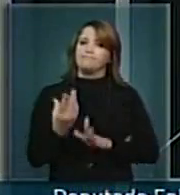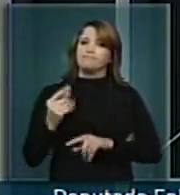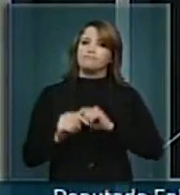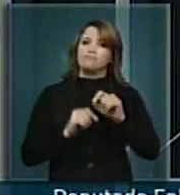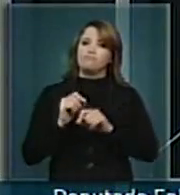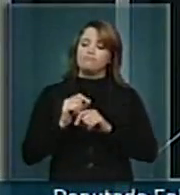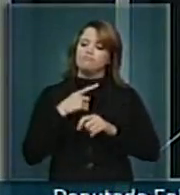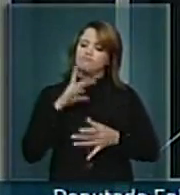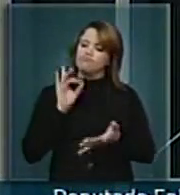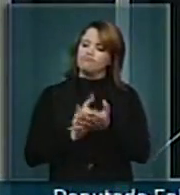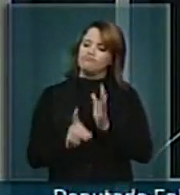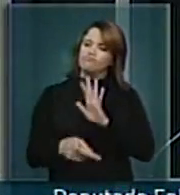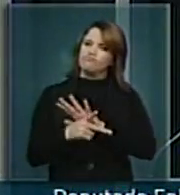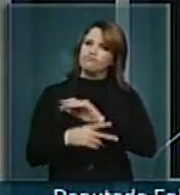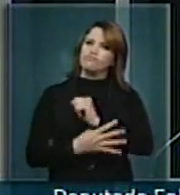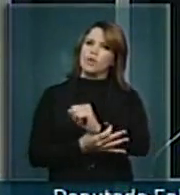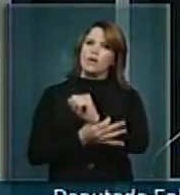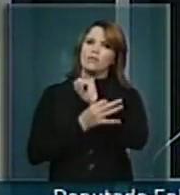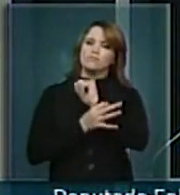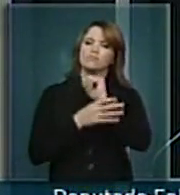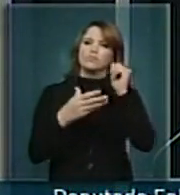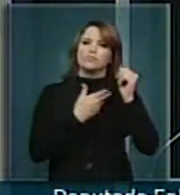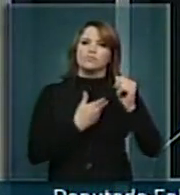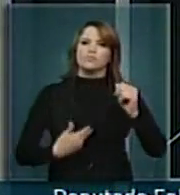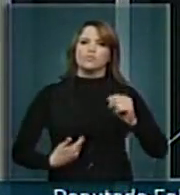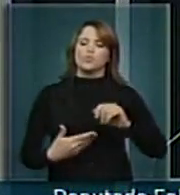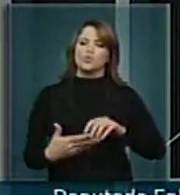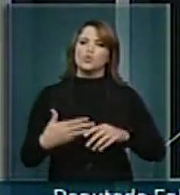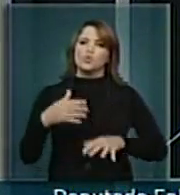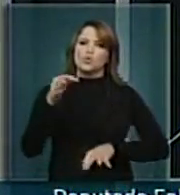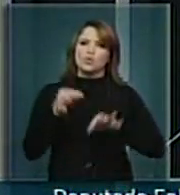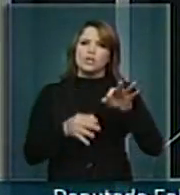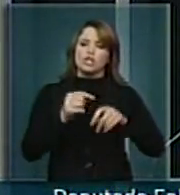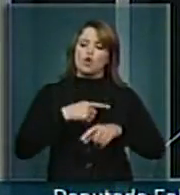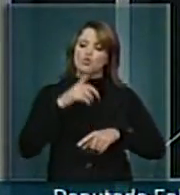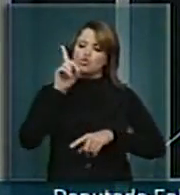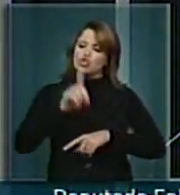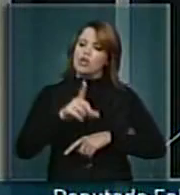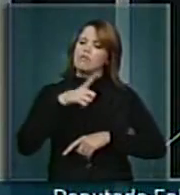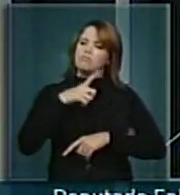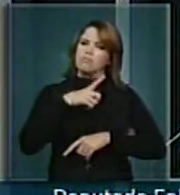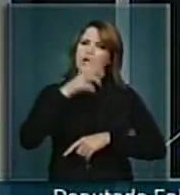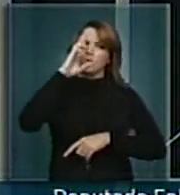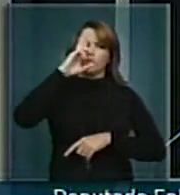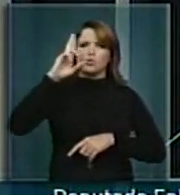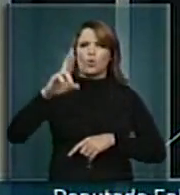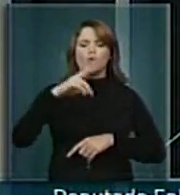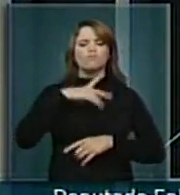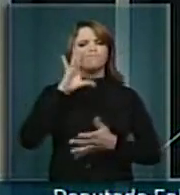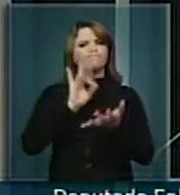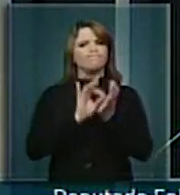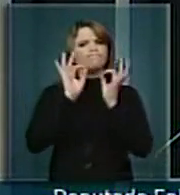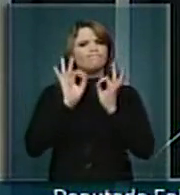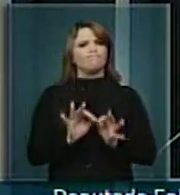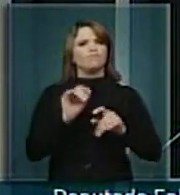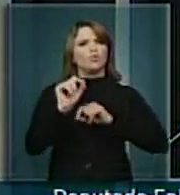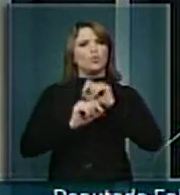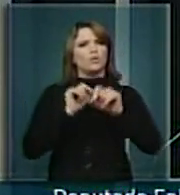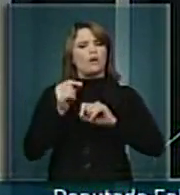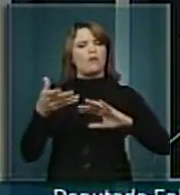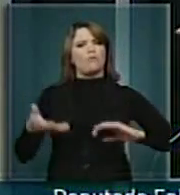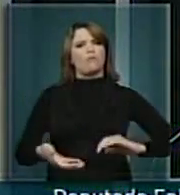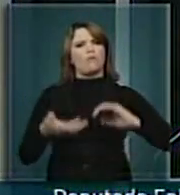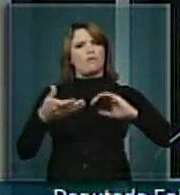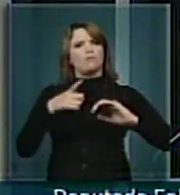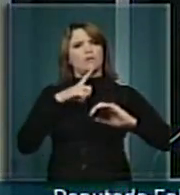a concreta segurança jurídica quanto ao direito à propriedade. Eis o compromisso que o Congresso Nacional